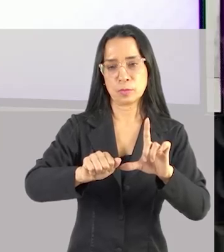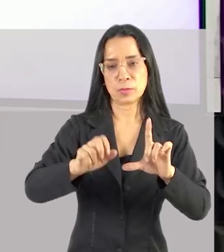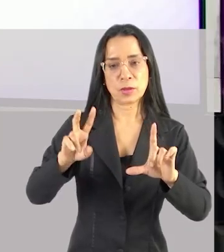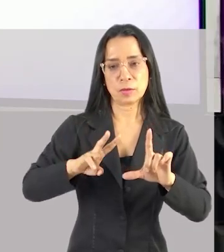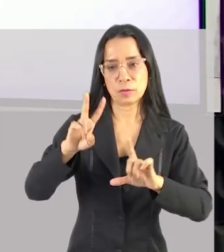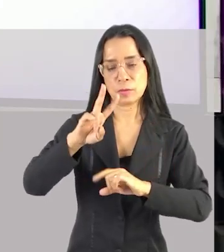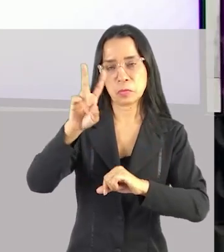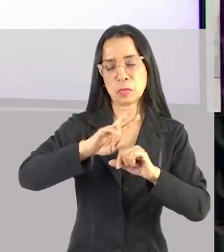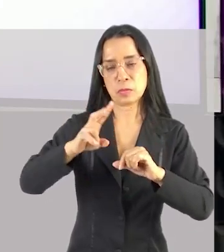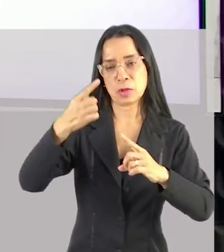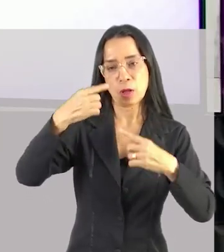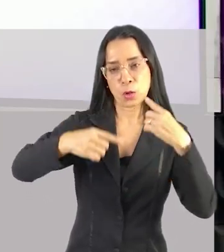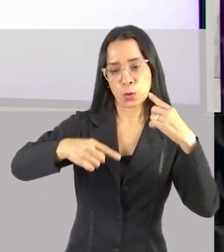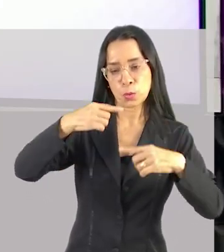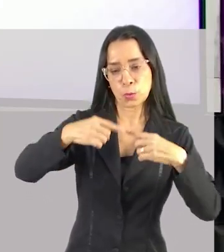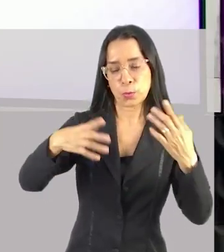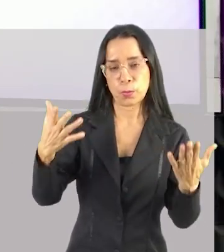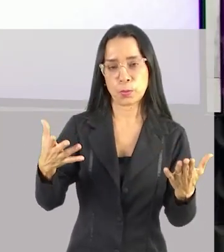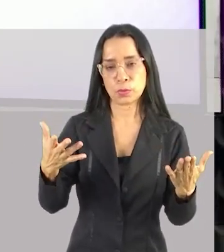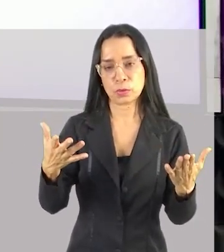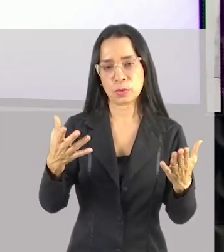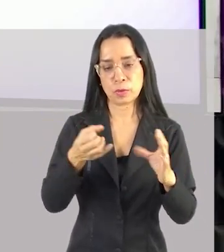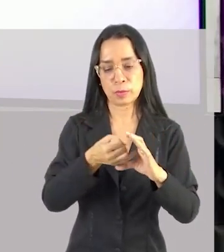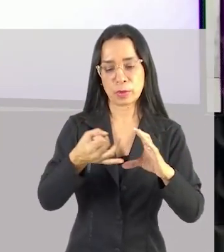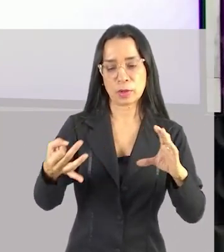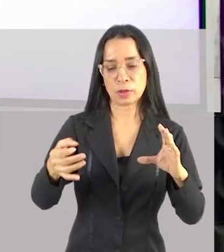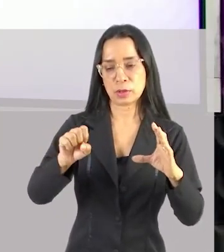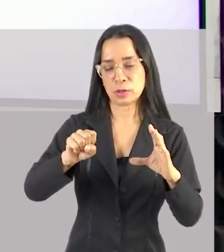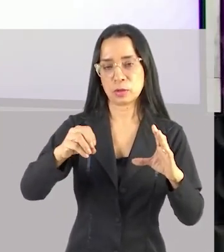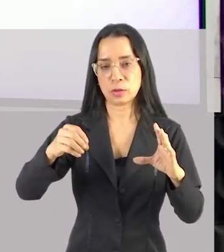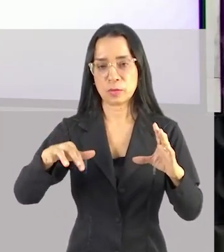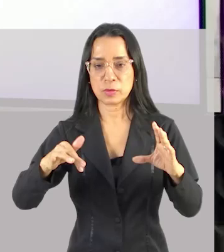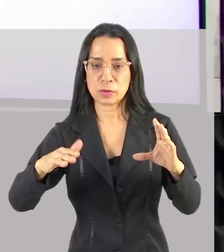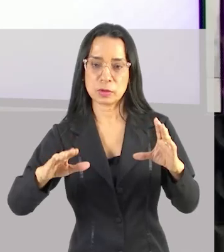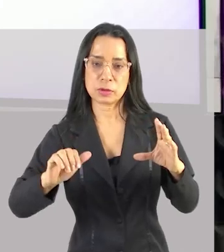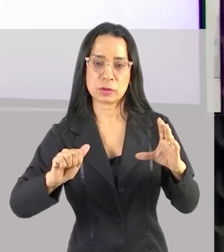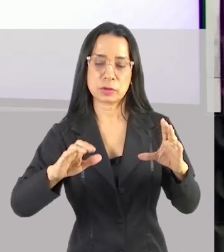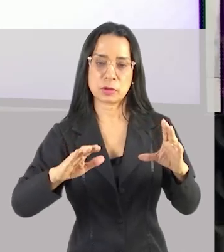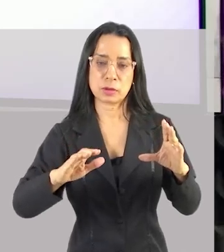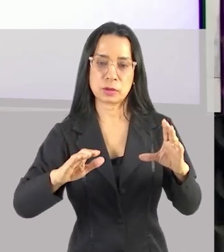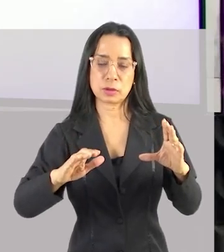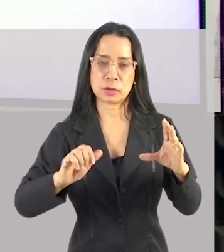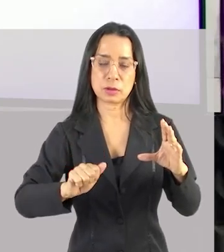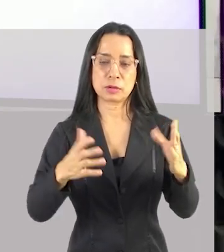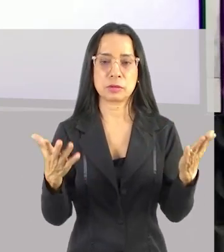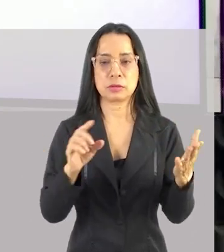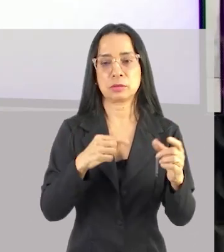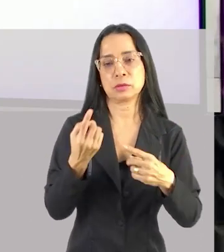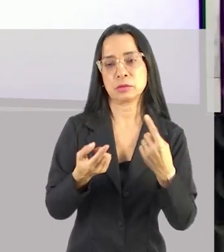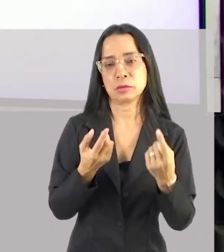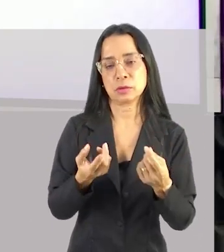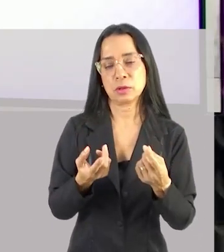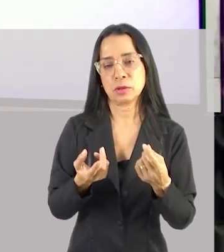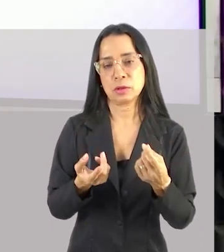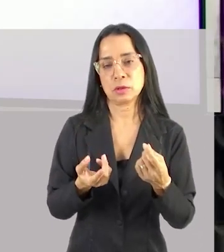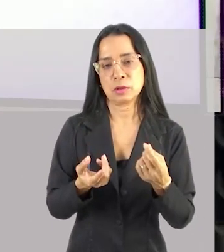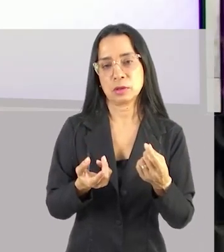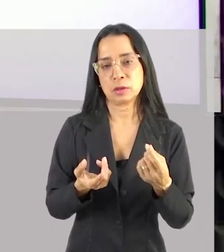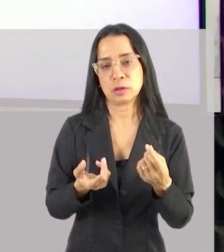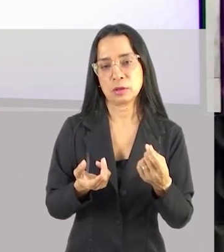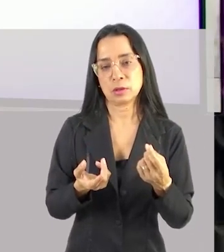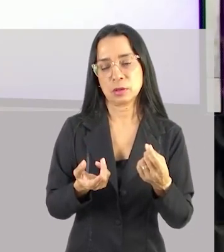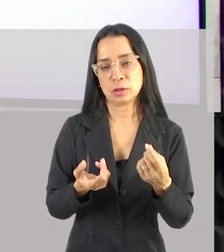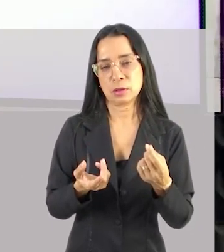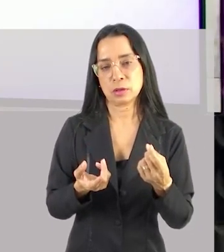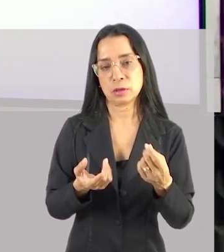disputa entre diálogos, é uma característica sofística, que vai fazer com que a retórica, né, que é a